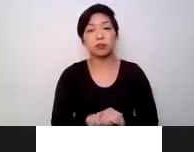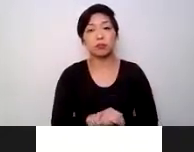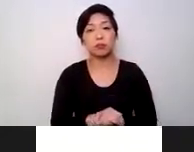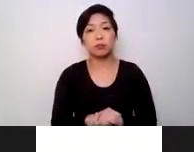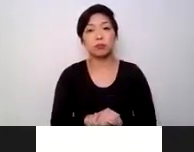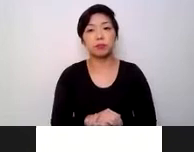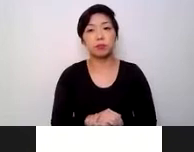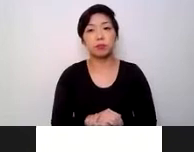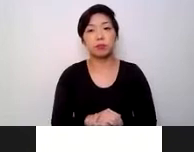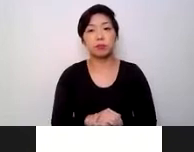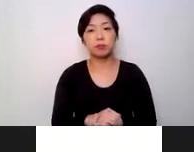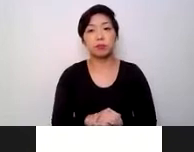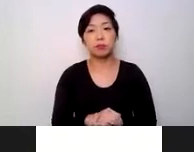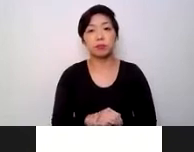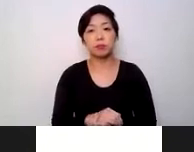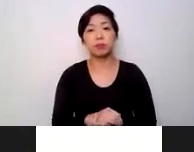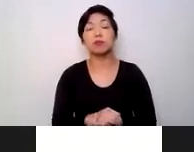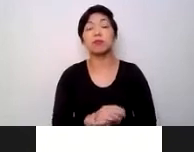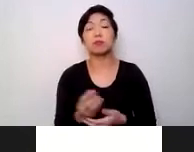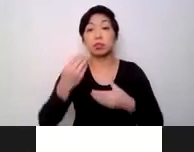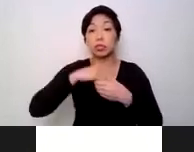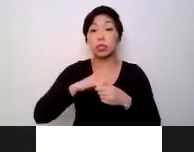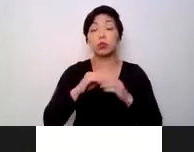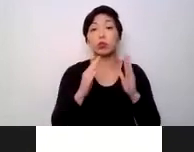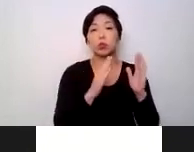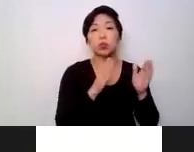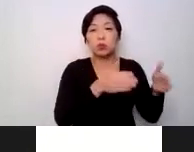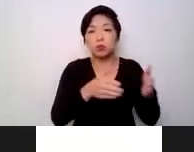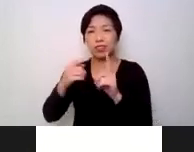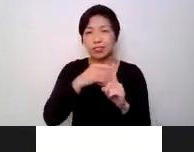cemitério da Consolação ele foi edificado